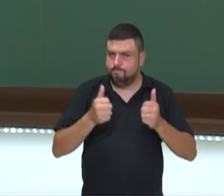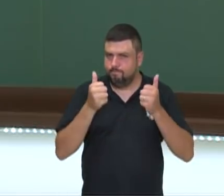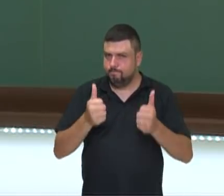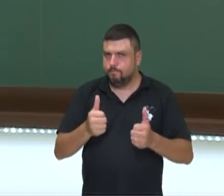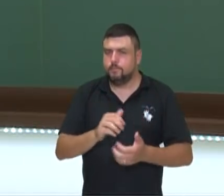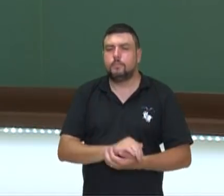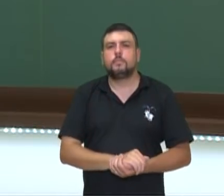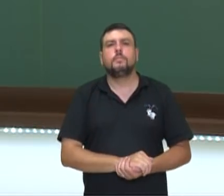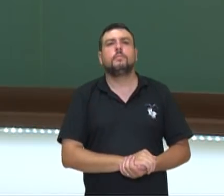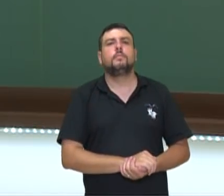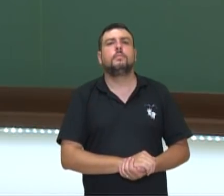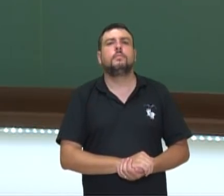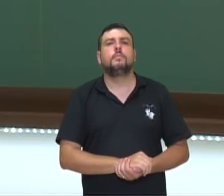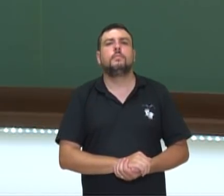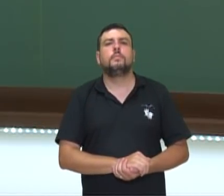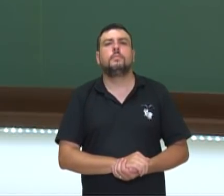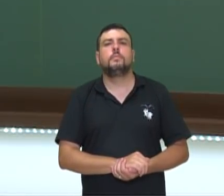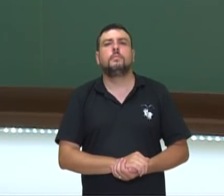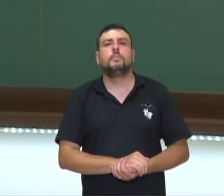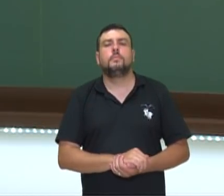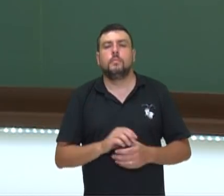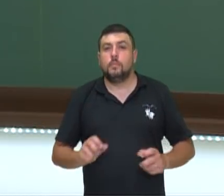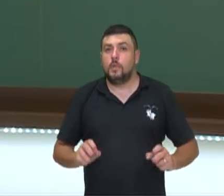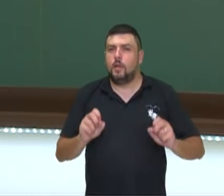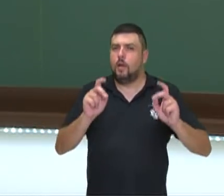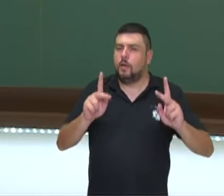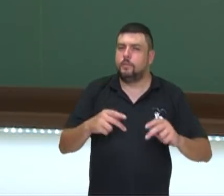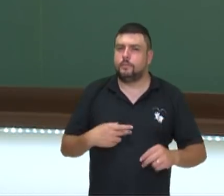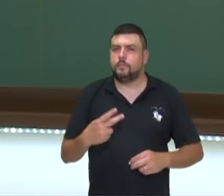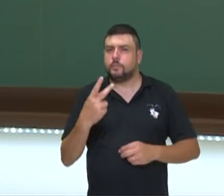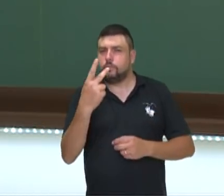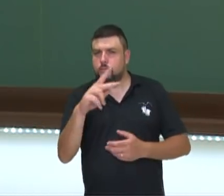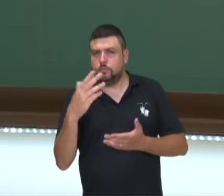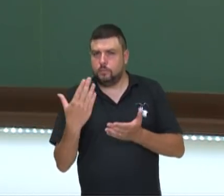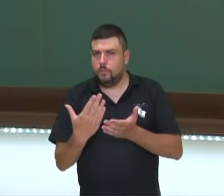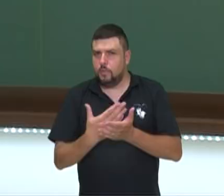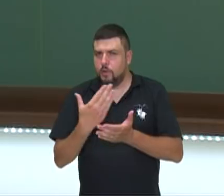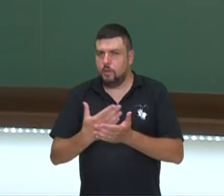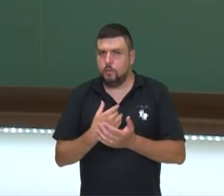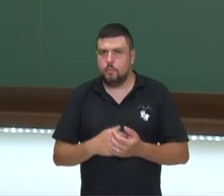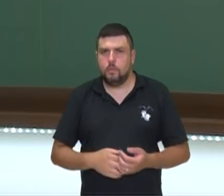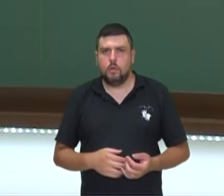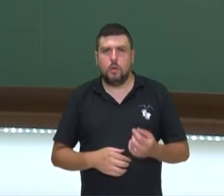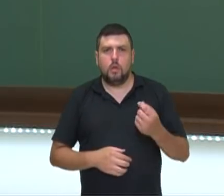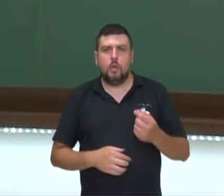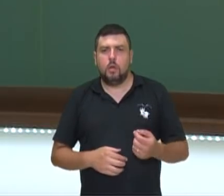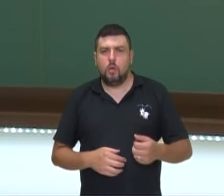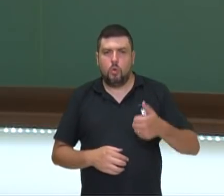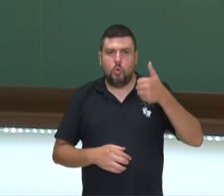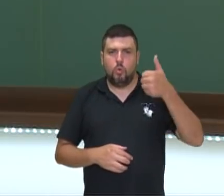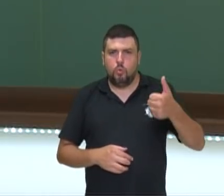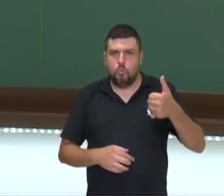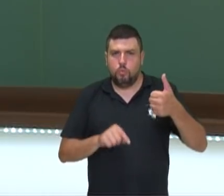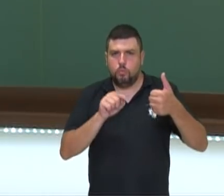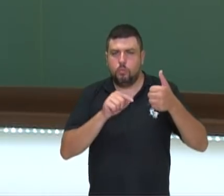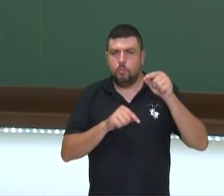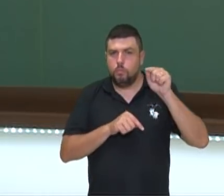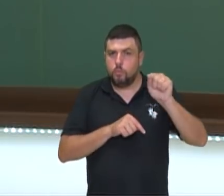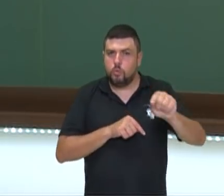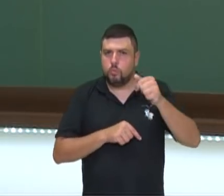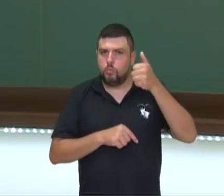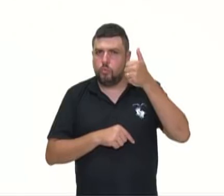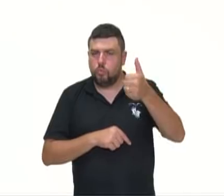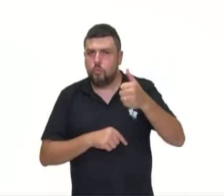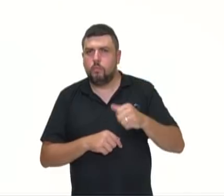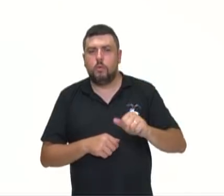Beleza? Vamos seguir. Coloca aí no caderno de vocês agora assim, olha, 1.1, e eu tenho aqui três